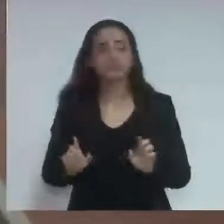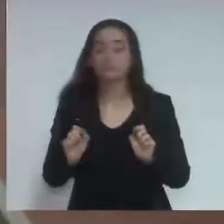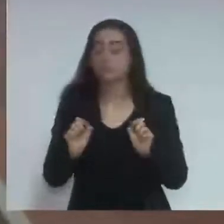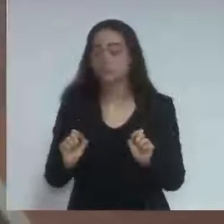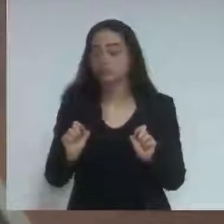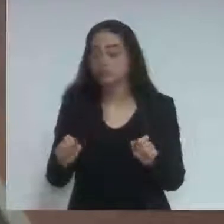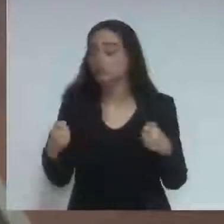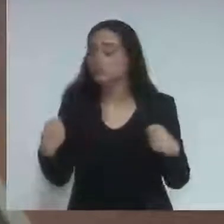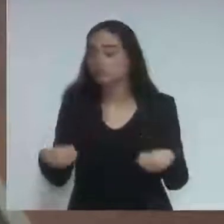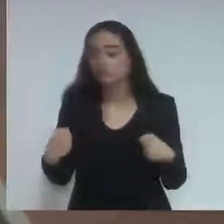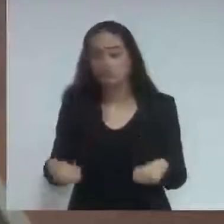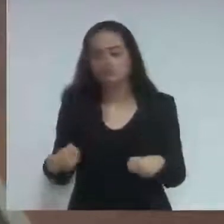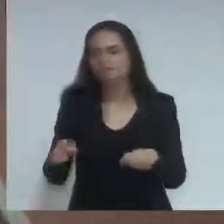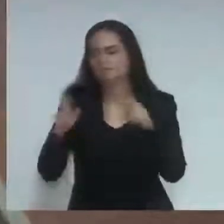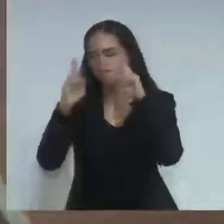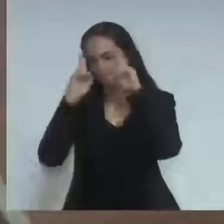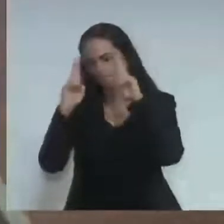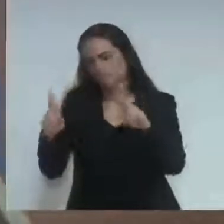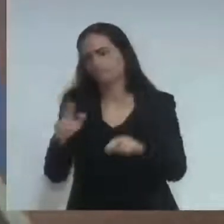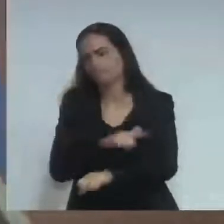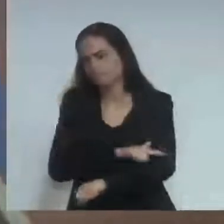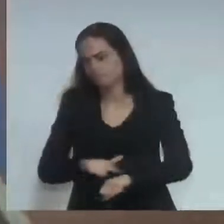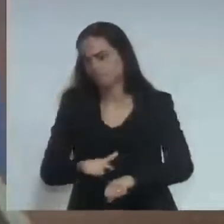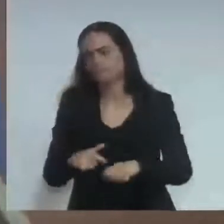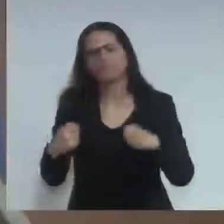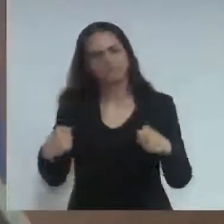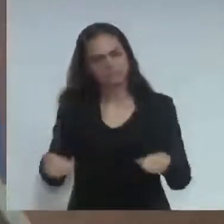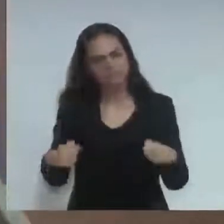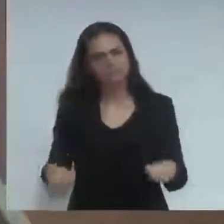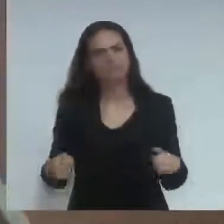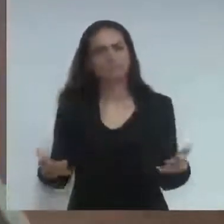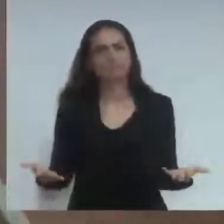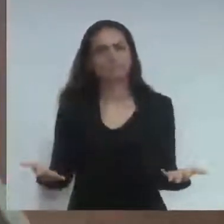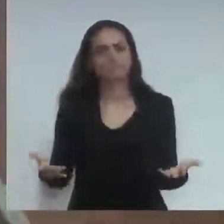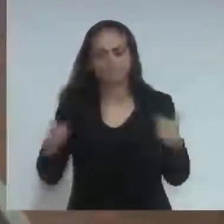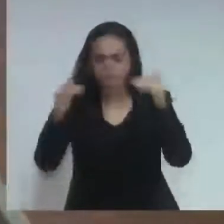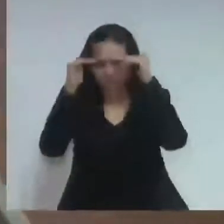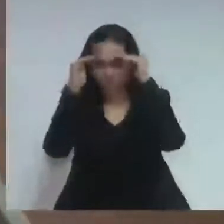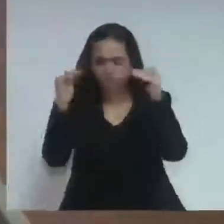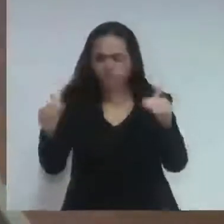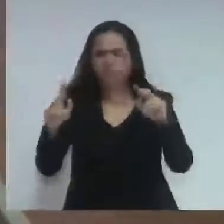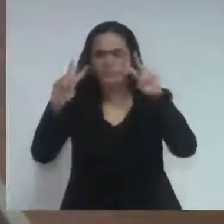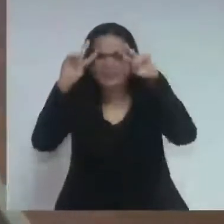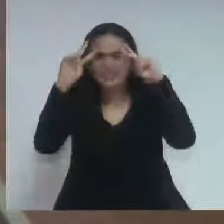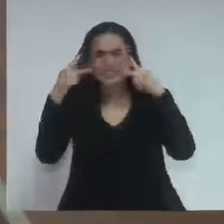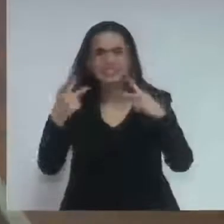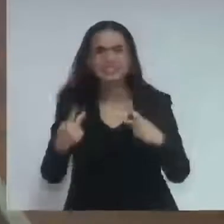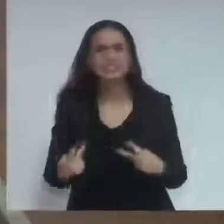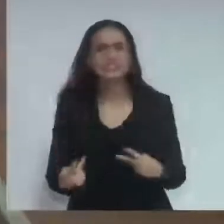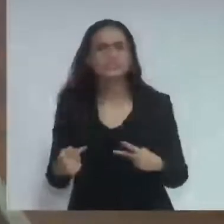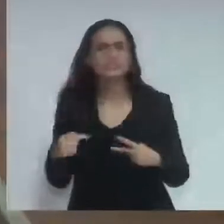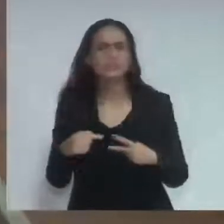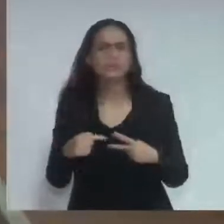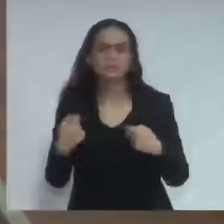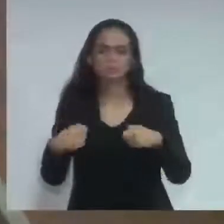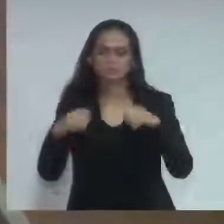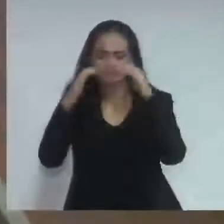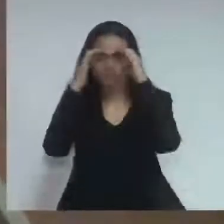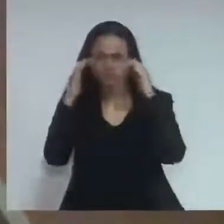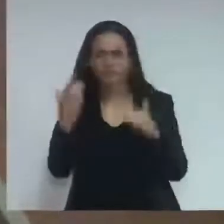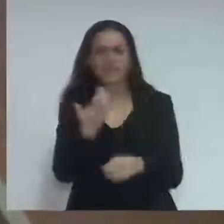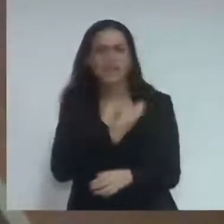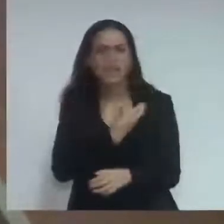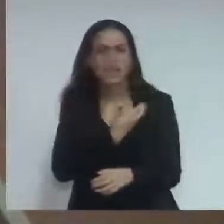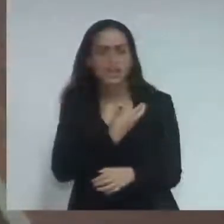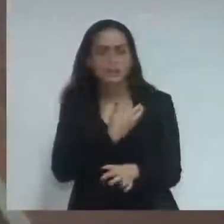pode faltar é respeito. Respeito pelo colega, pelo ser humano. Não precisa ser amigo, não precisa ser aliado para